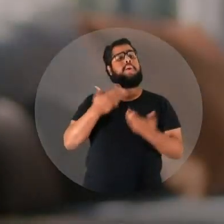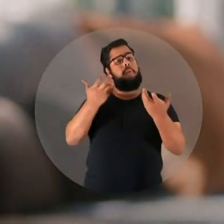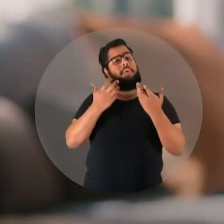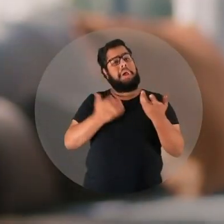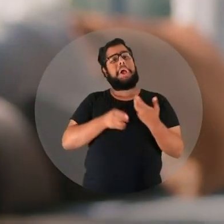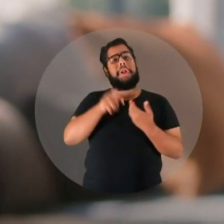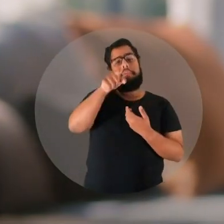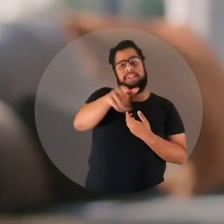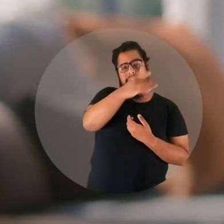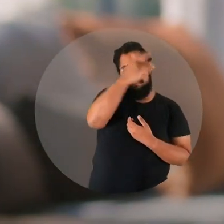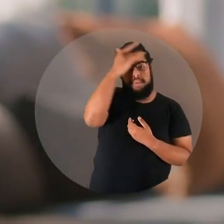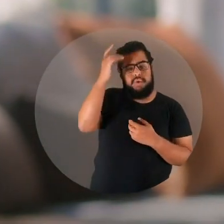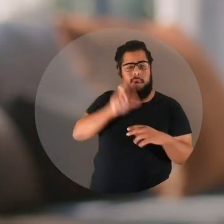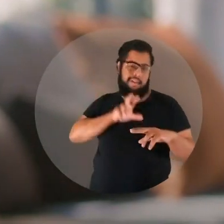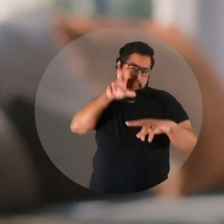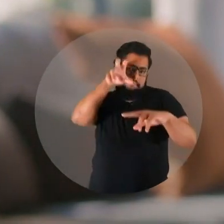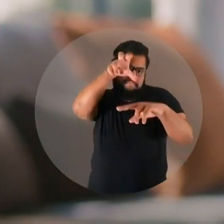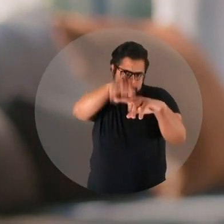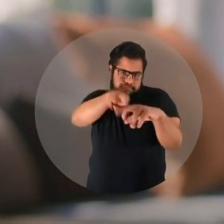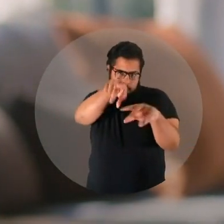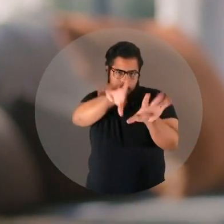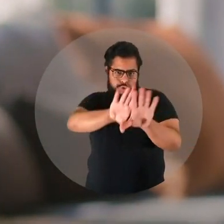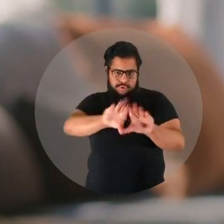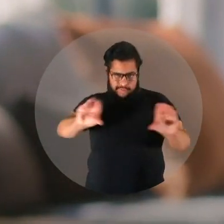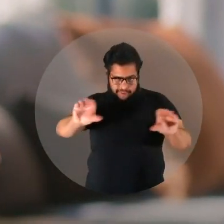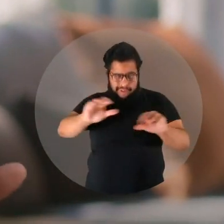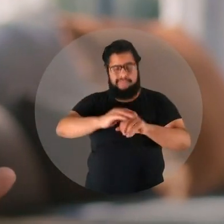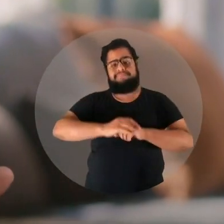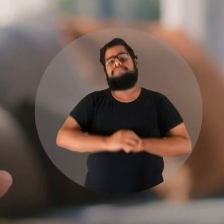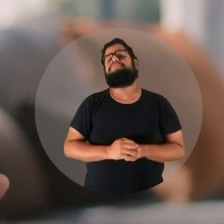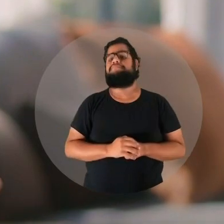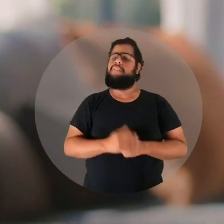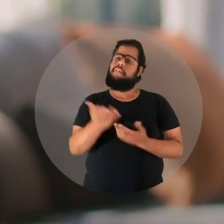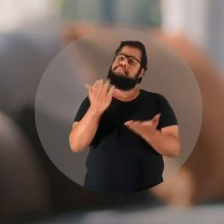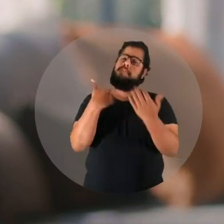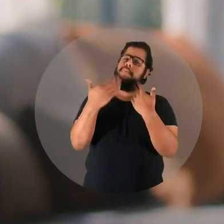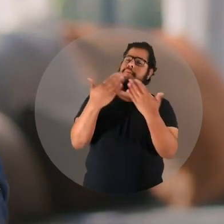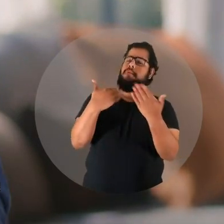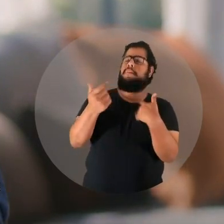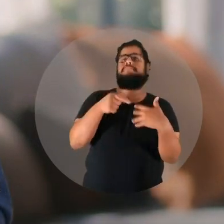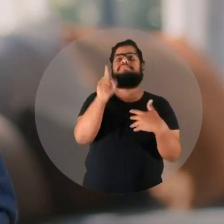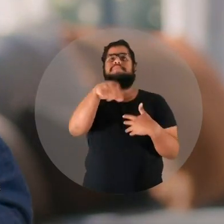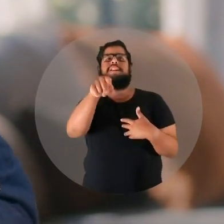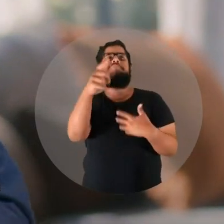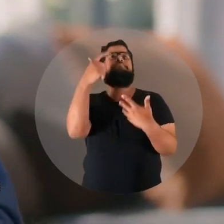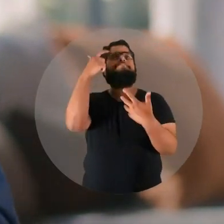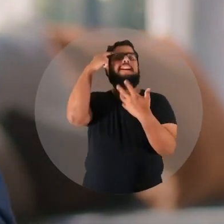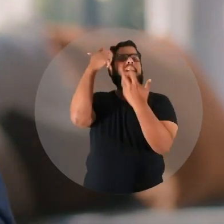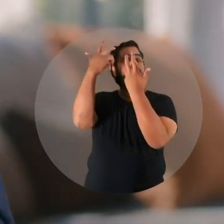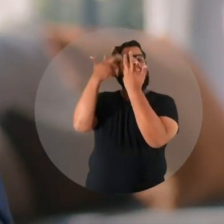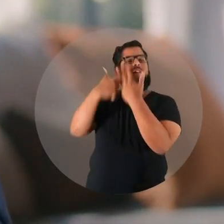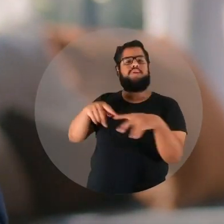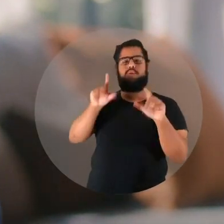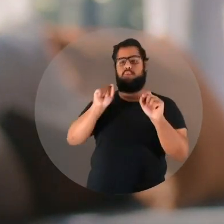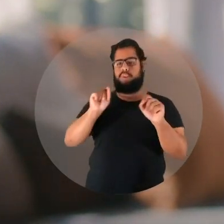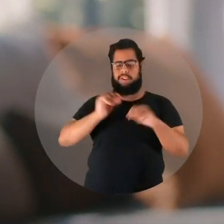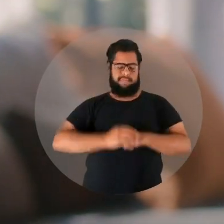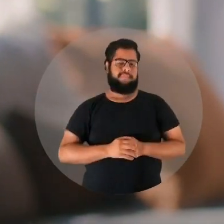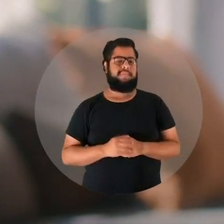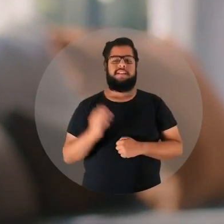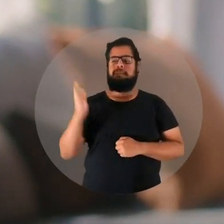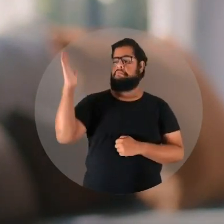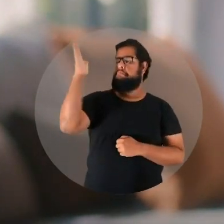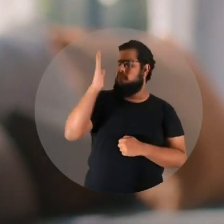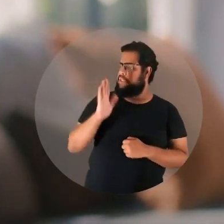Eu queria que você, meu companheiro e companheira que estão aí sentados no sofá, conversando comigo, eu queria que vocês compreendessem o seguinte.